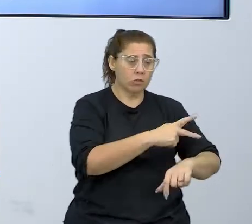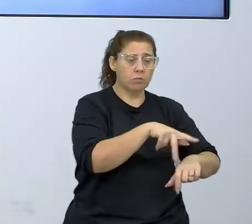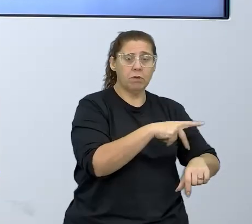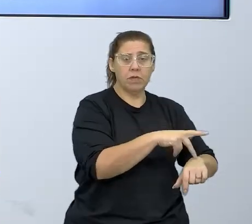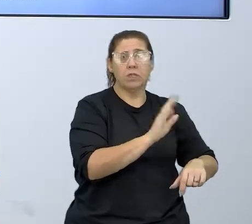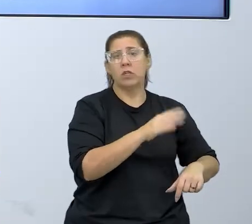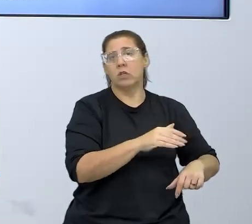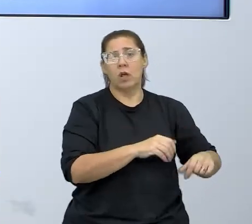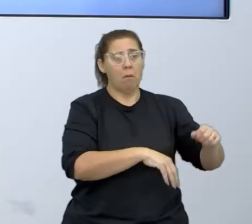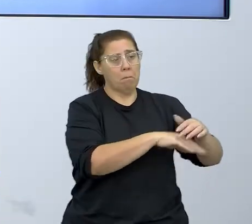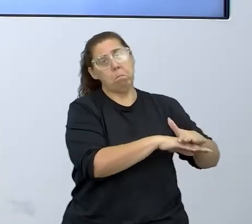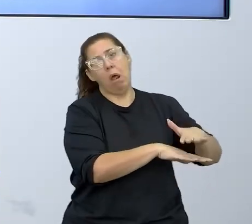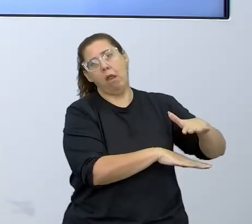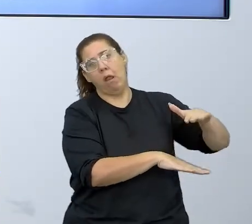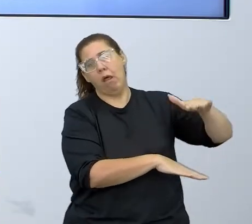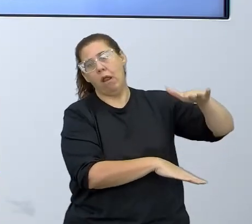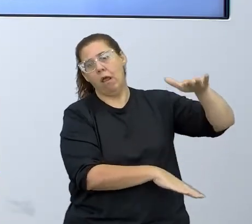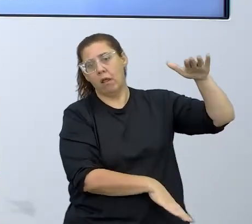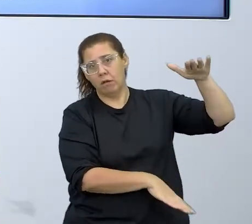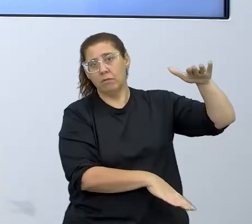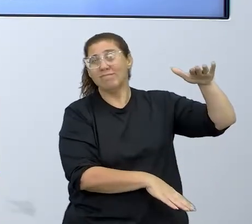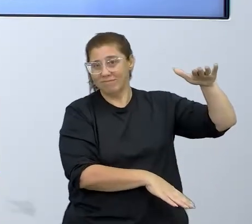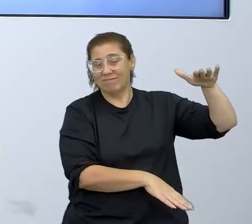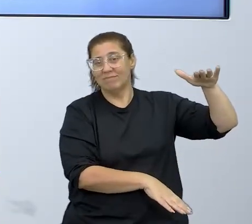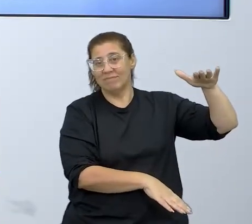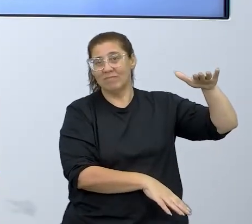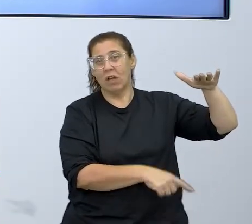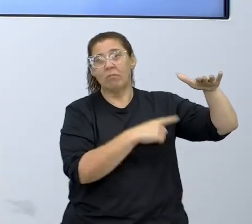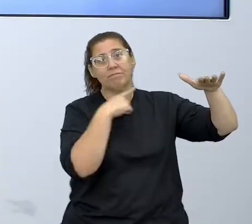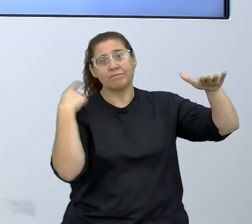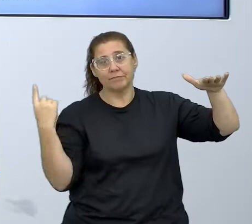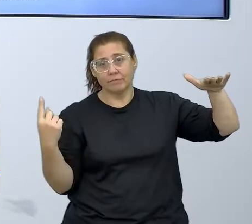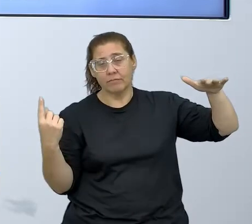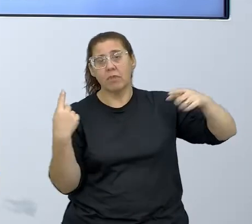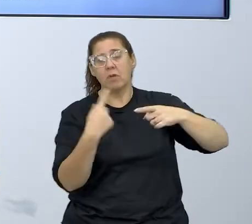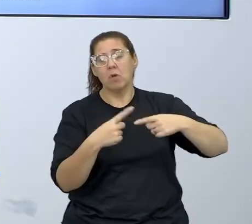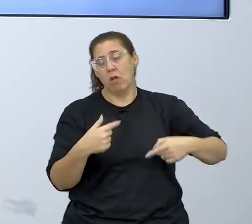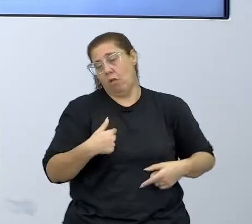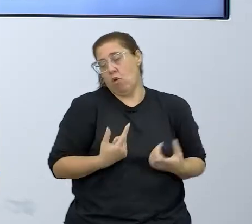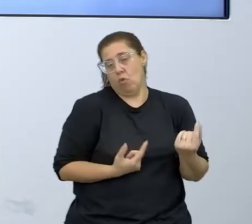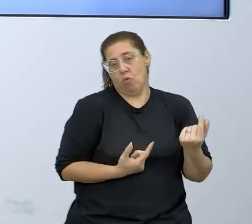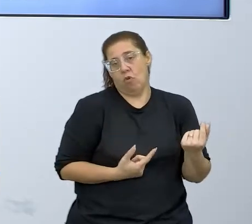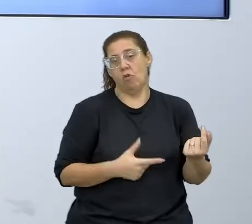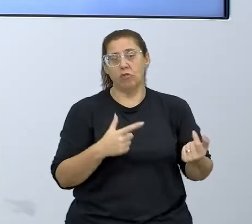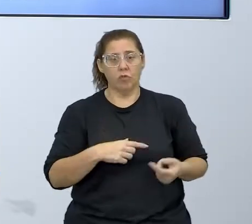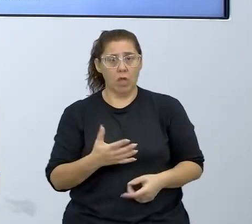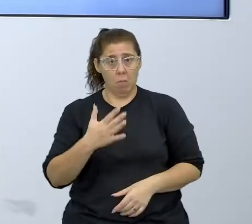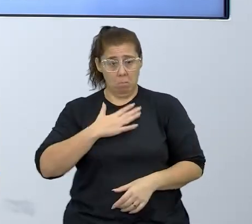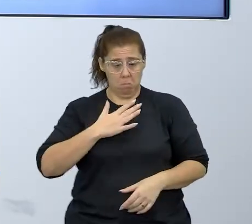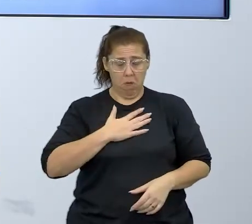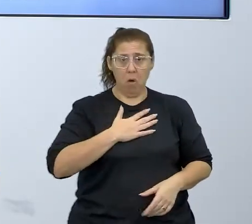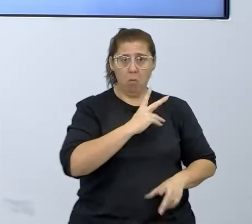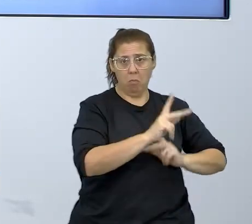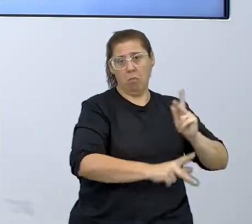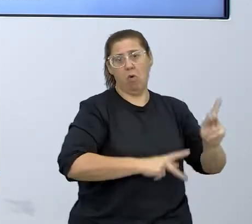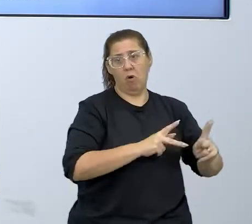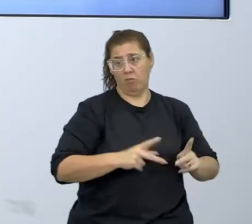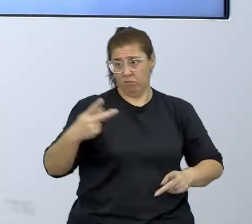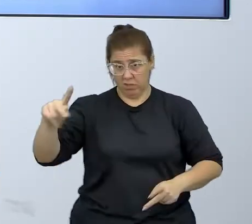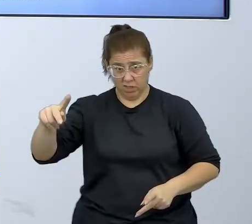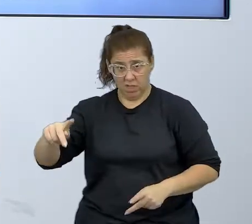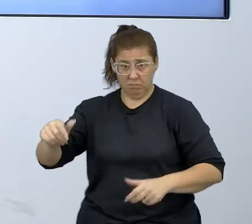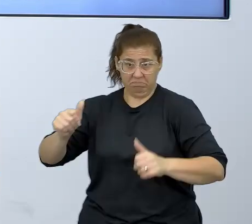com um estoque tão grande de vacina com perigo de vencer. Por quê? Eu tenho mais dinheiro, eu quero saber da minha população. A